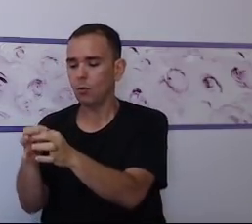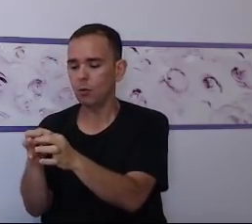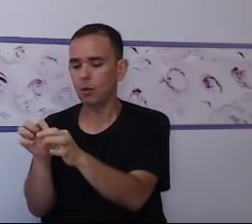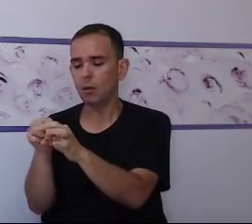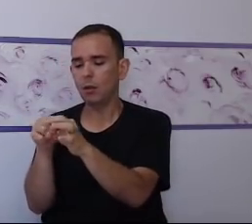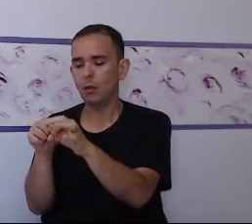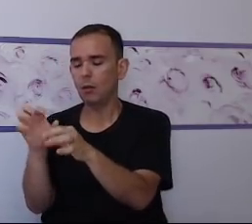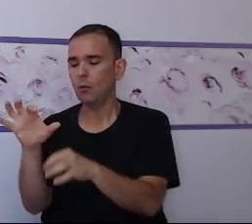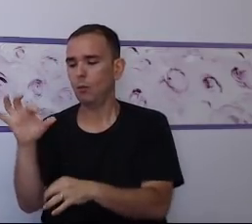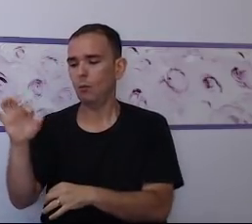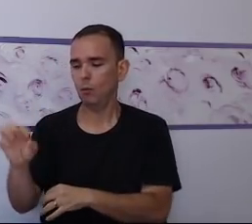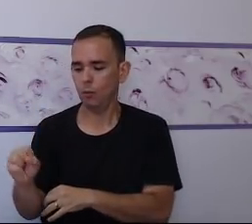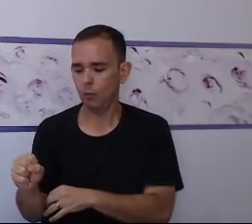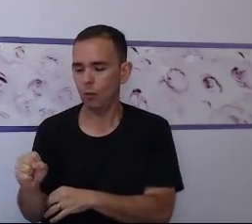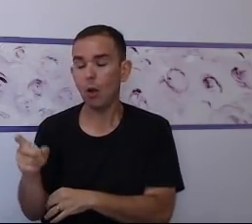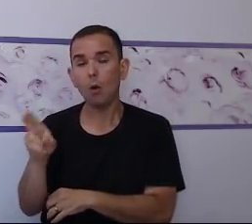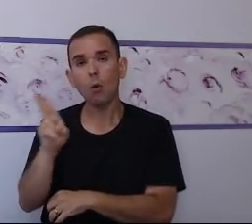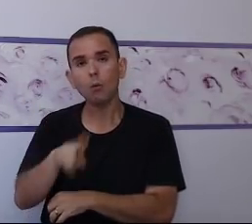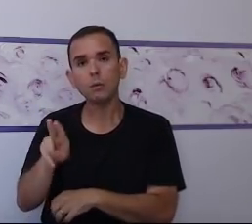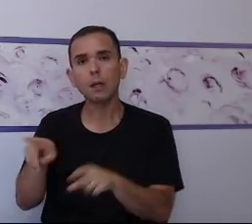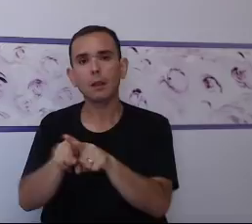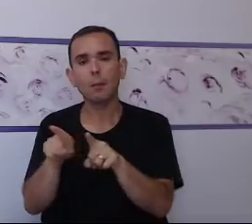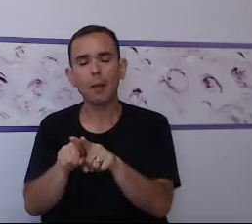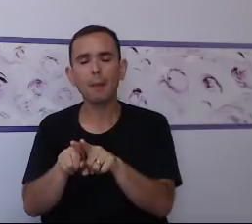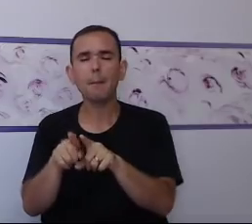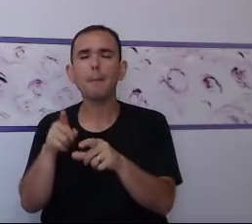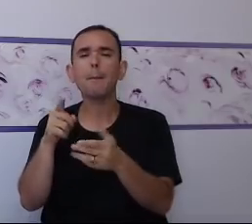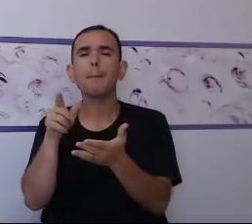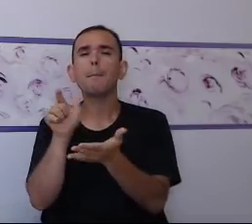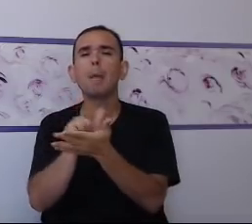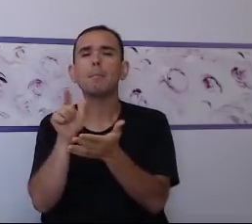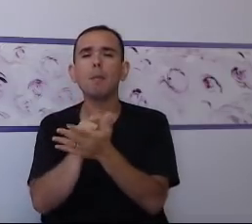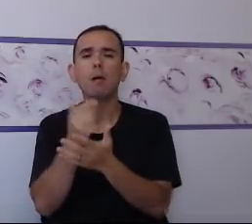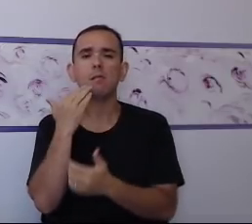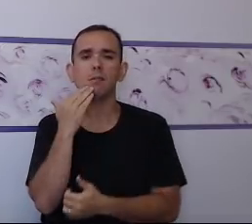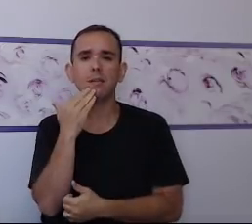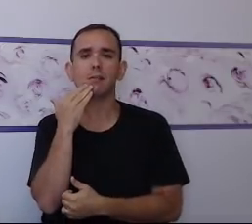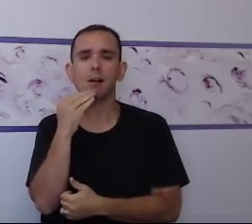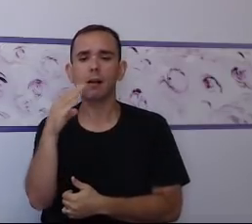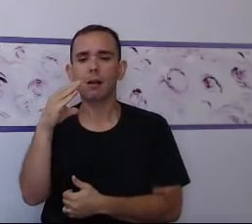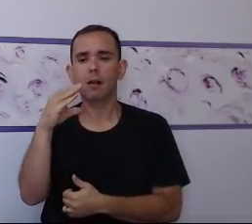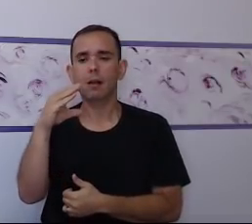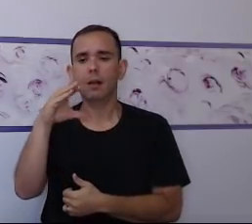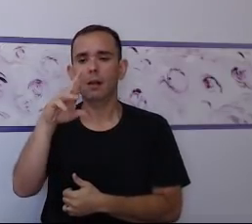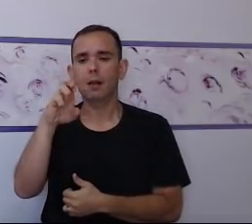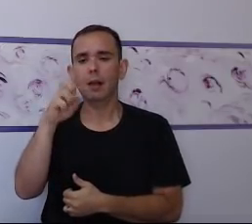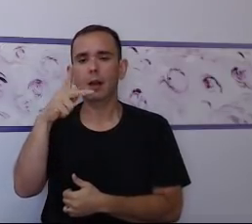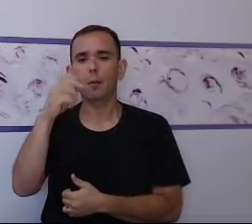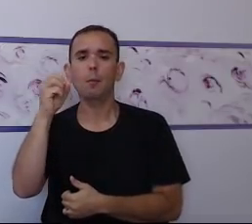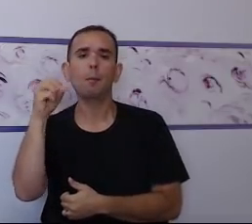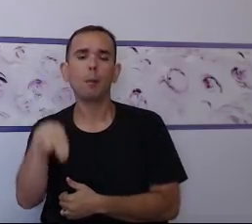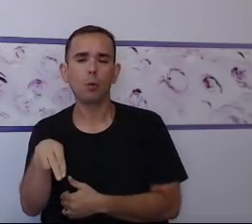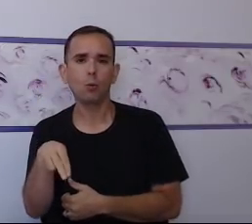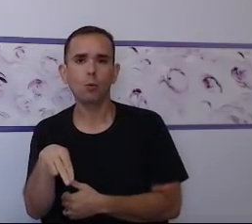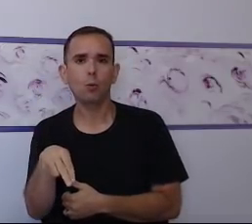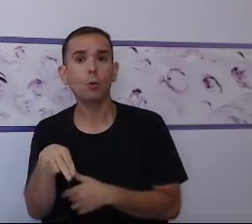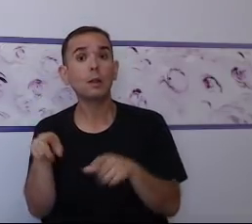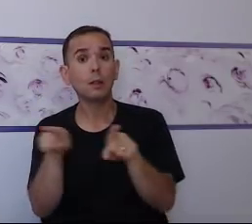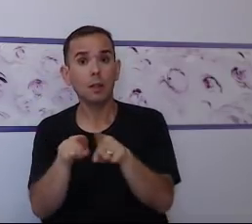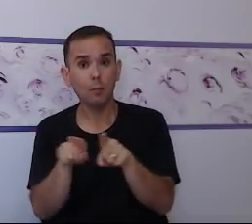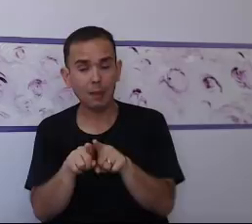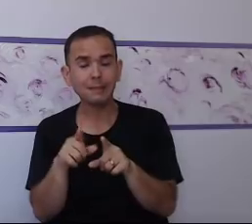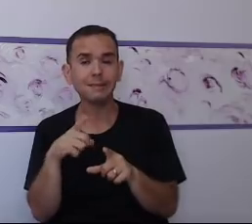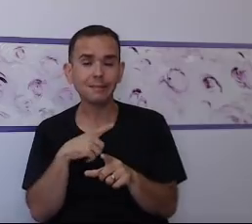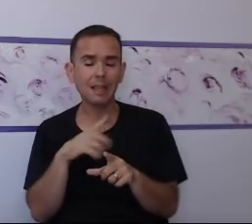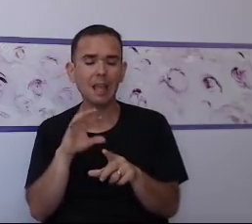E também a gente pode utilizar papel crepom. Então, como a gente tem alteração de tônus muscular, a gente também tem alteração